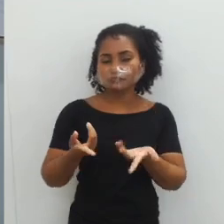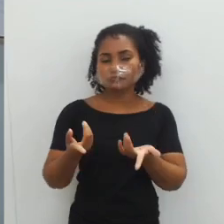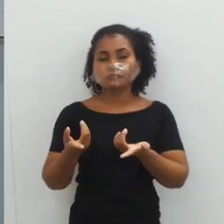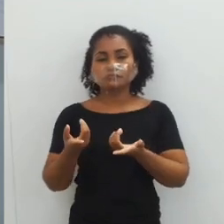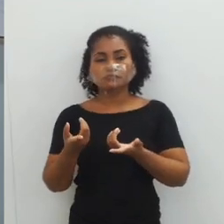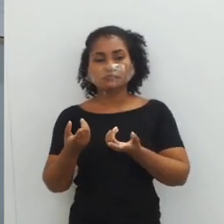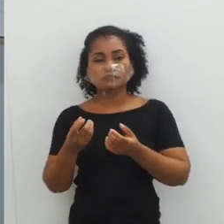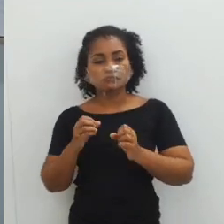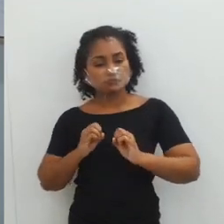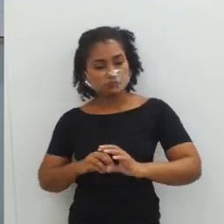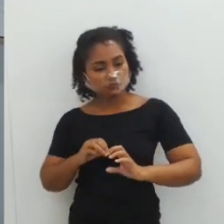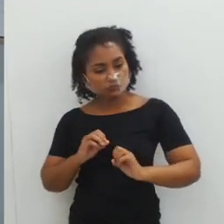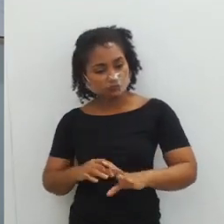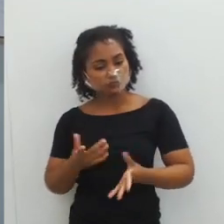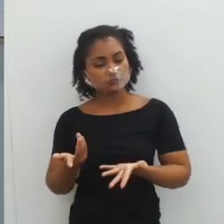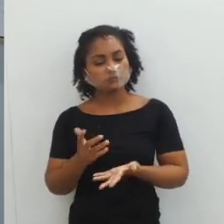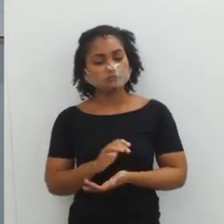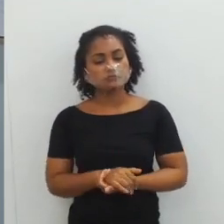educação,